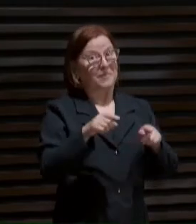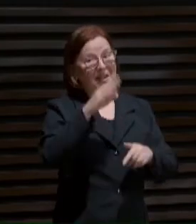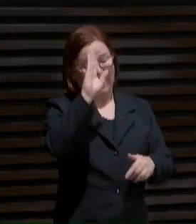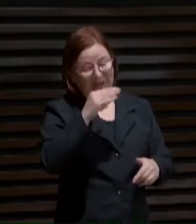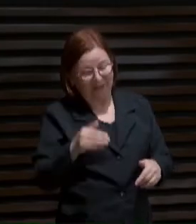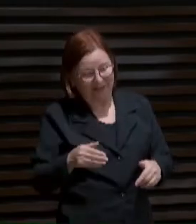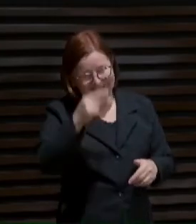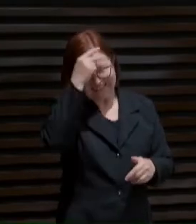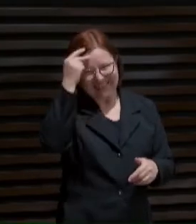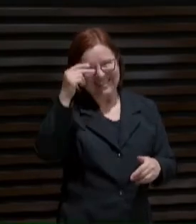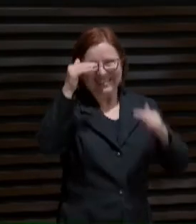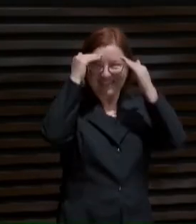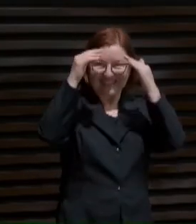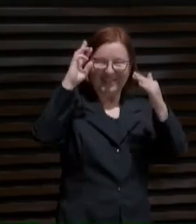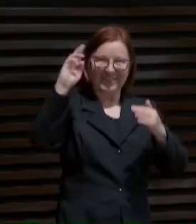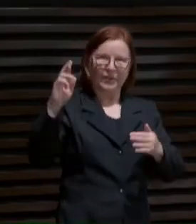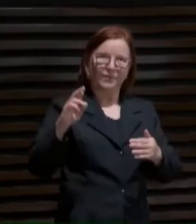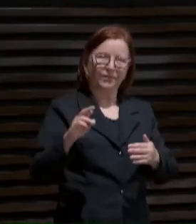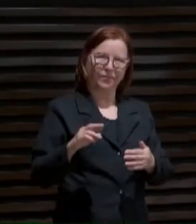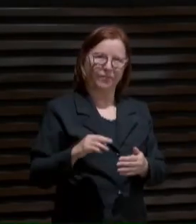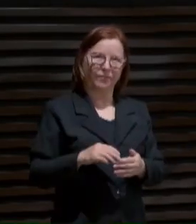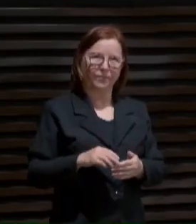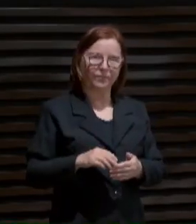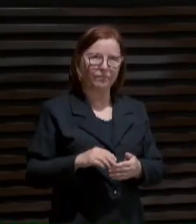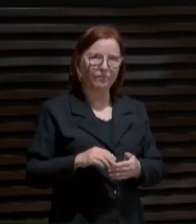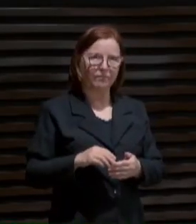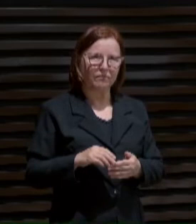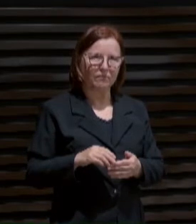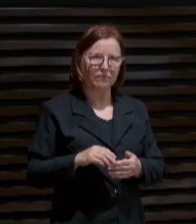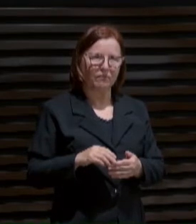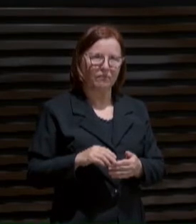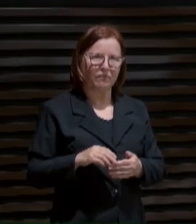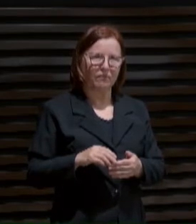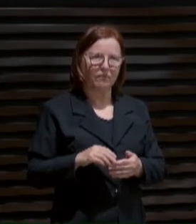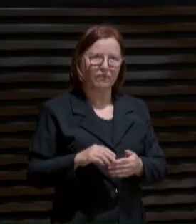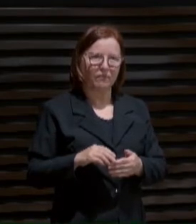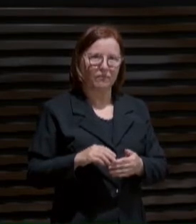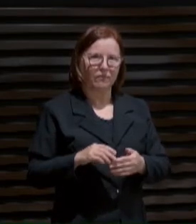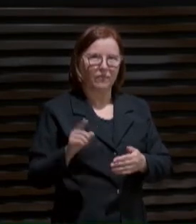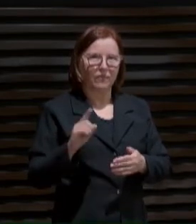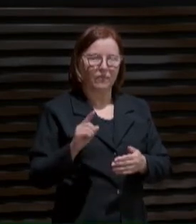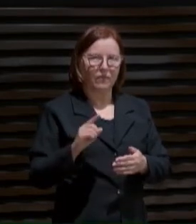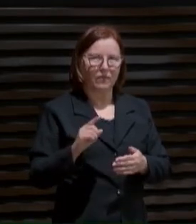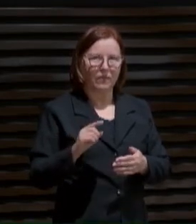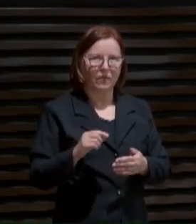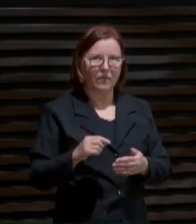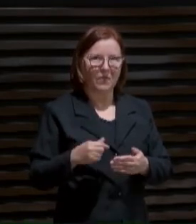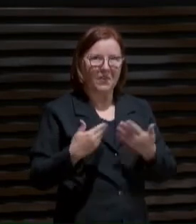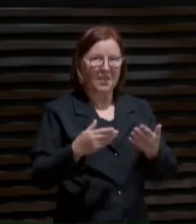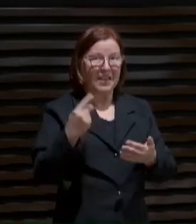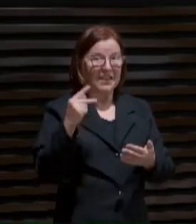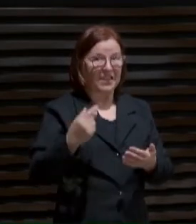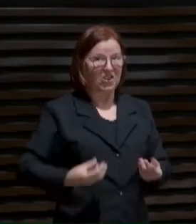mantém a sua palavra mesmo quando sai prejudicado que não empresta o seu dinheiro visando